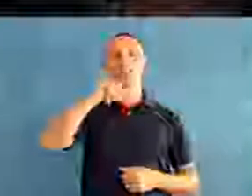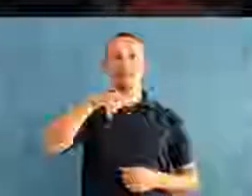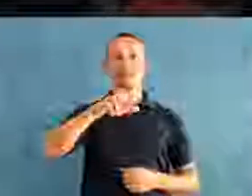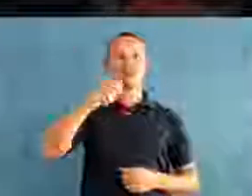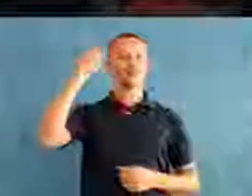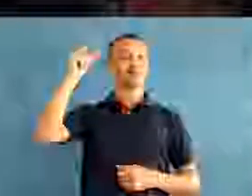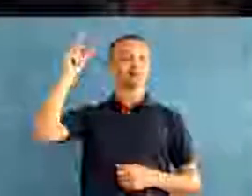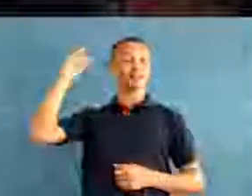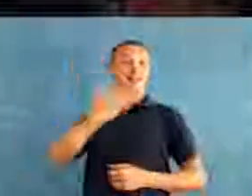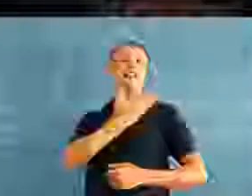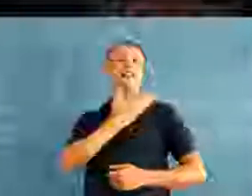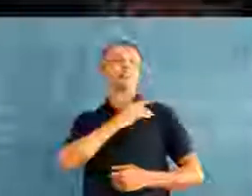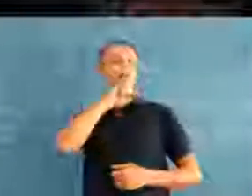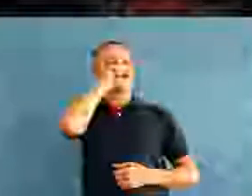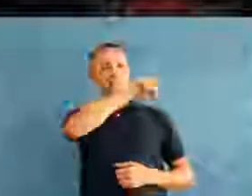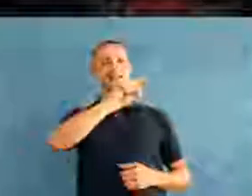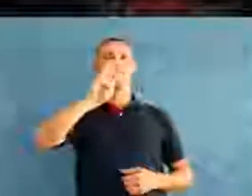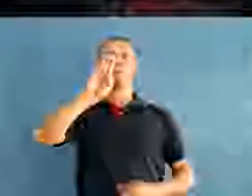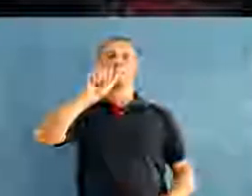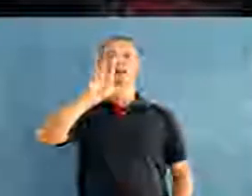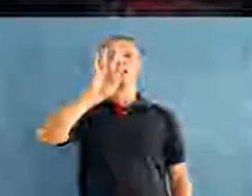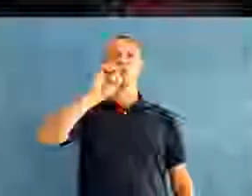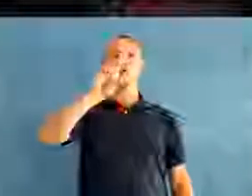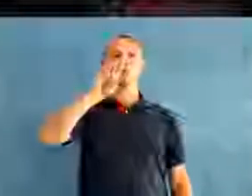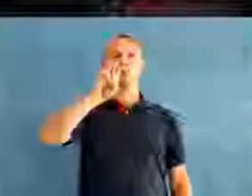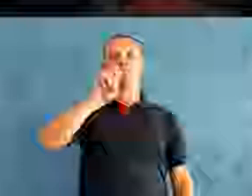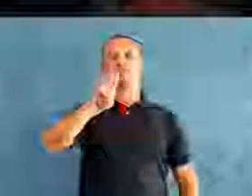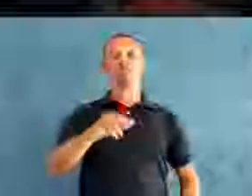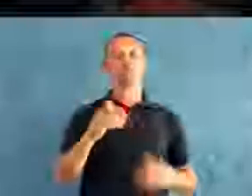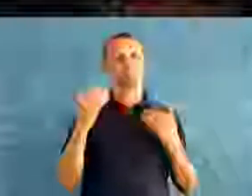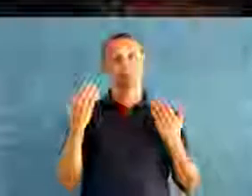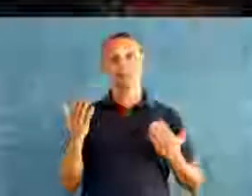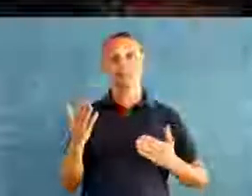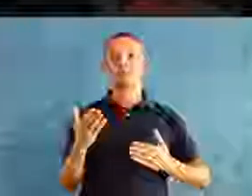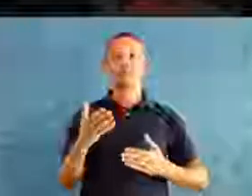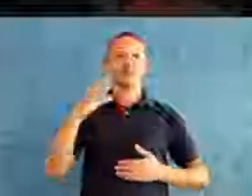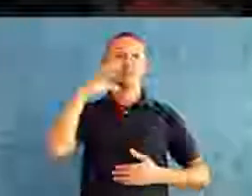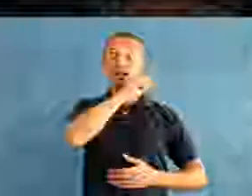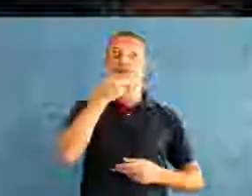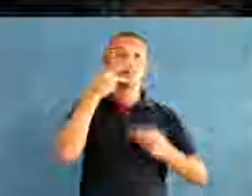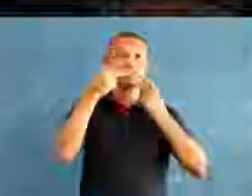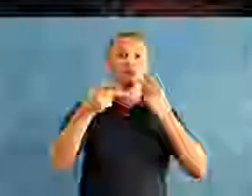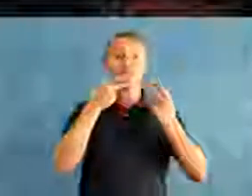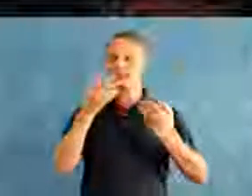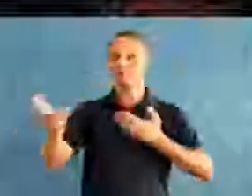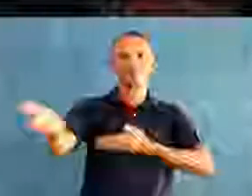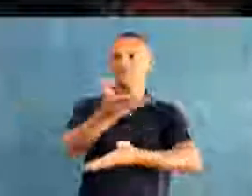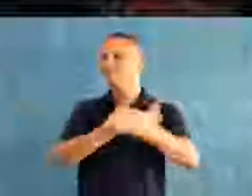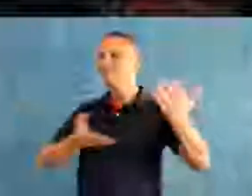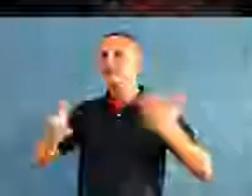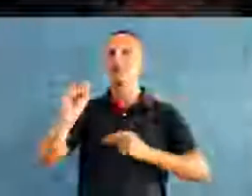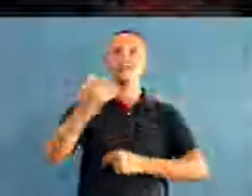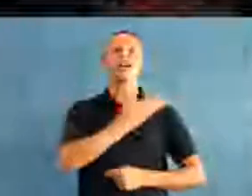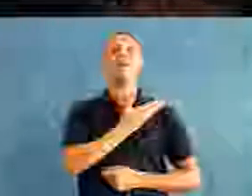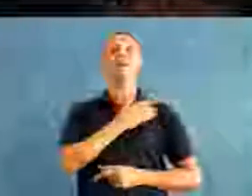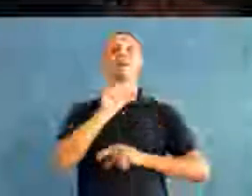e nos honra e alegra com a sua presença aqui. Muito obrigado. Enfim, última palavra, muito rápida, é compartilhar com os amigos.